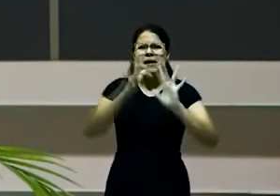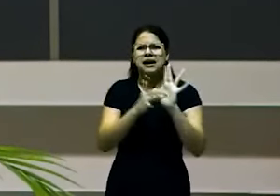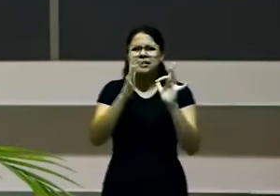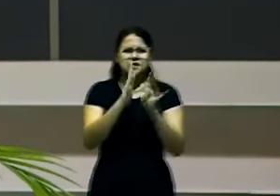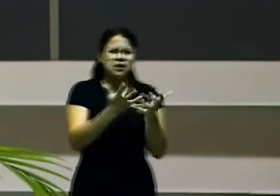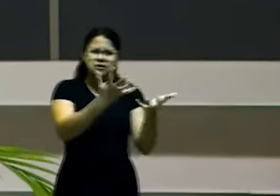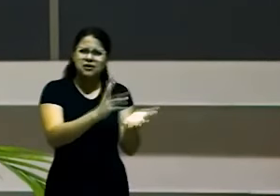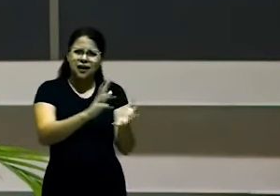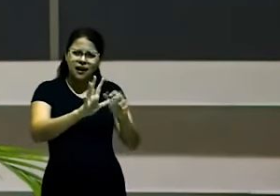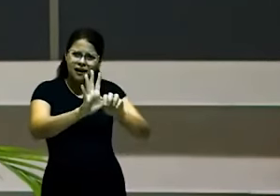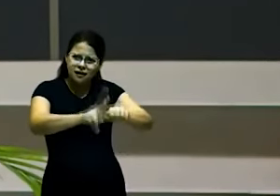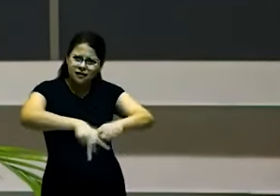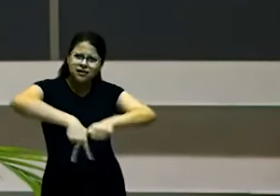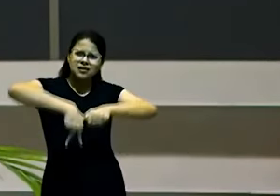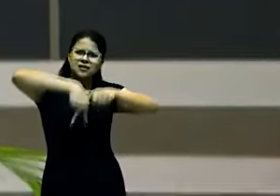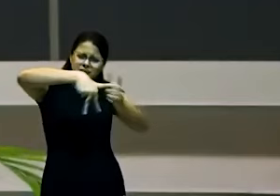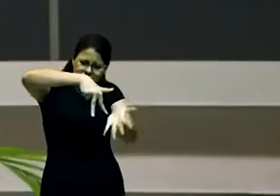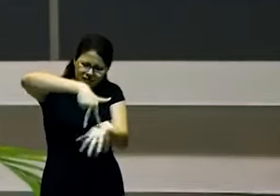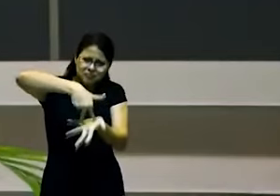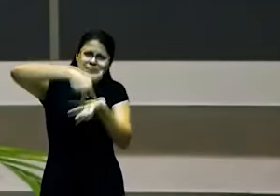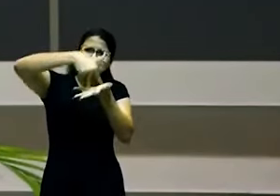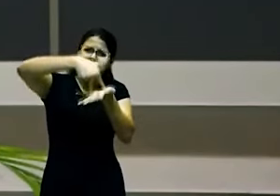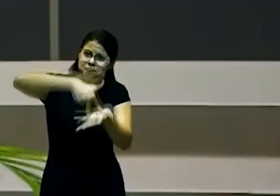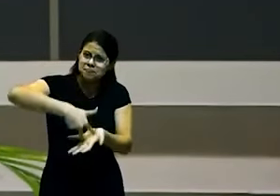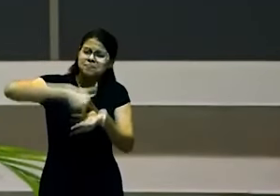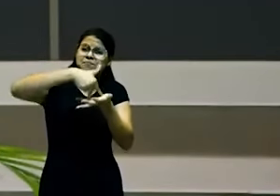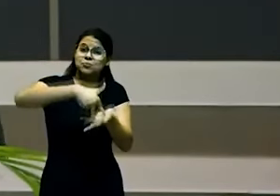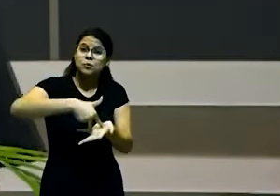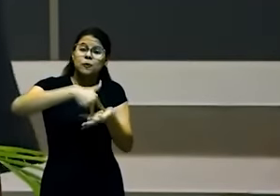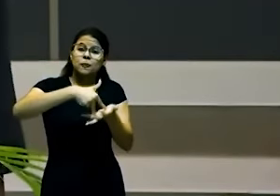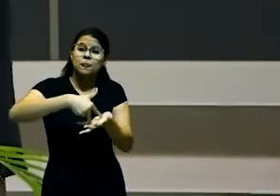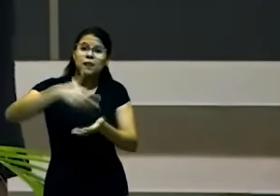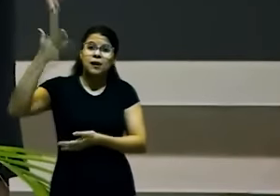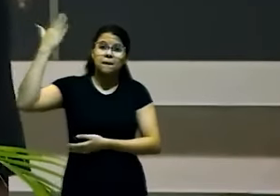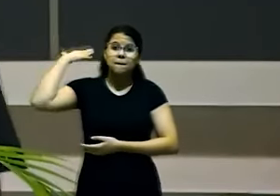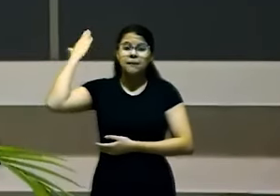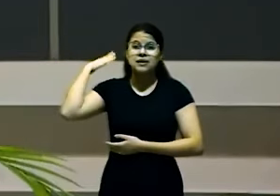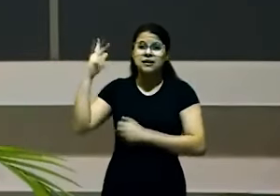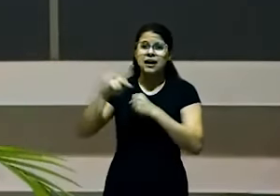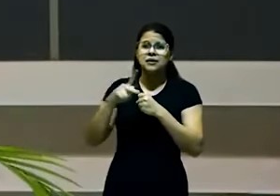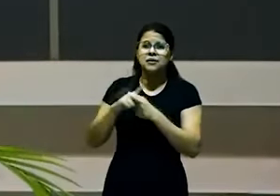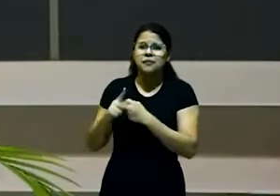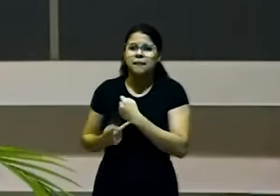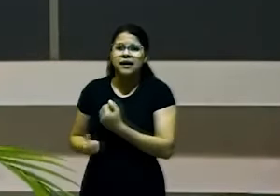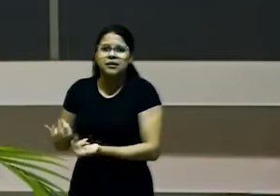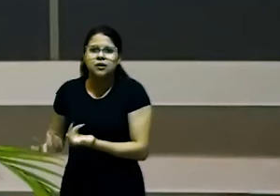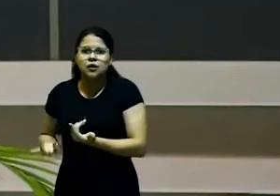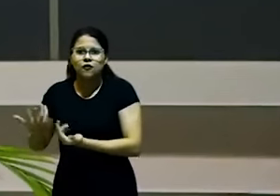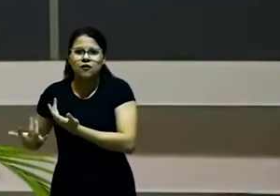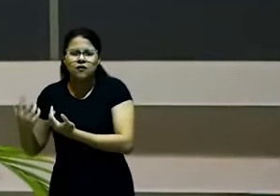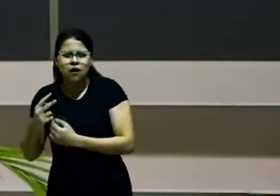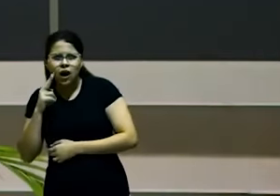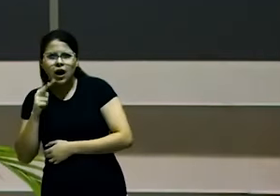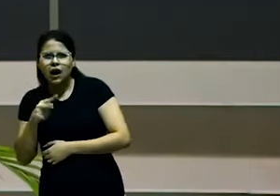de pé de novo o mesmo cenário que ele havia tropeçado Jesus preparou tudo só